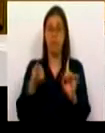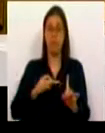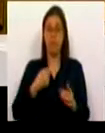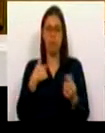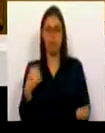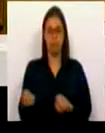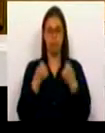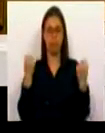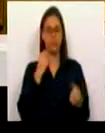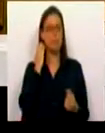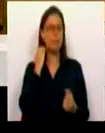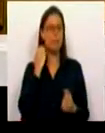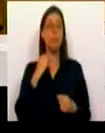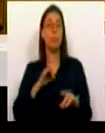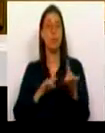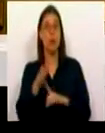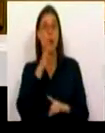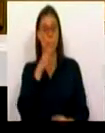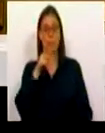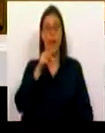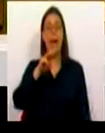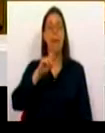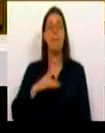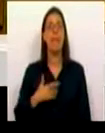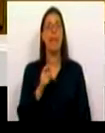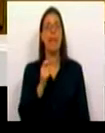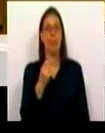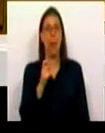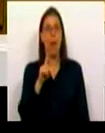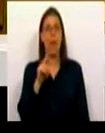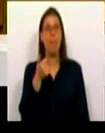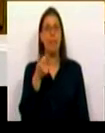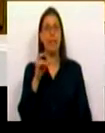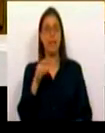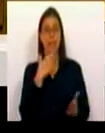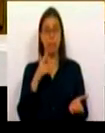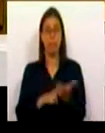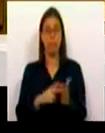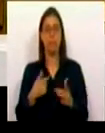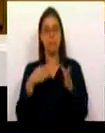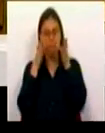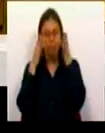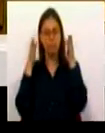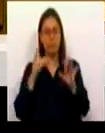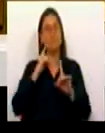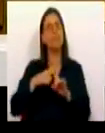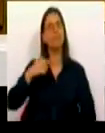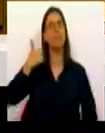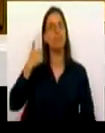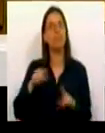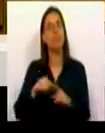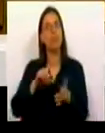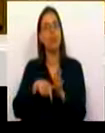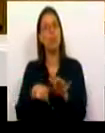devemos recusar. Mas, Sr. Deputado Amadeu Obrigaria, na realidade, nós devemos centrar-nos fundamentalmente